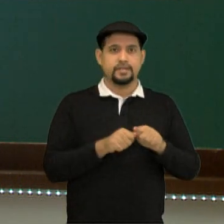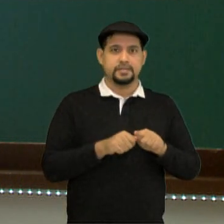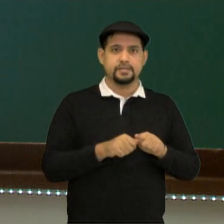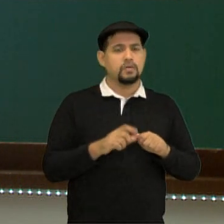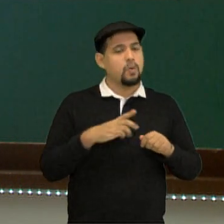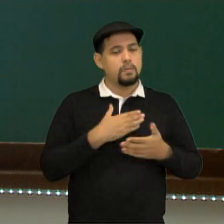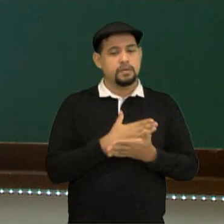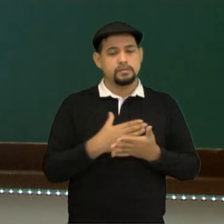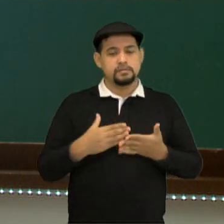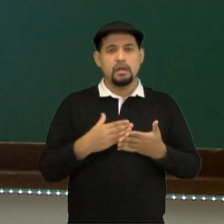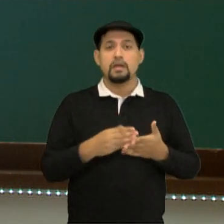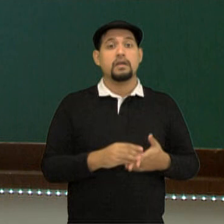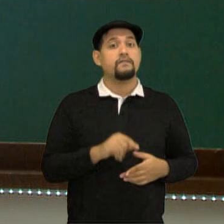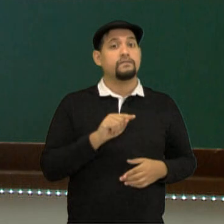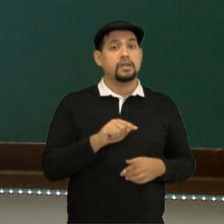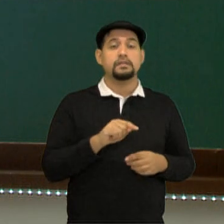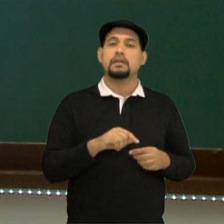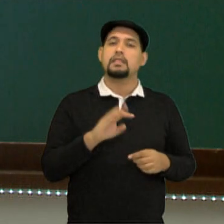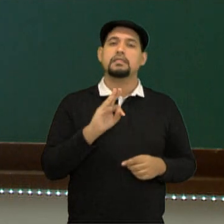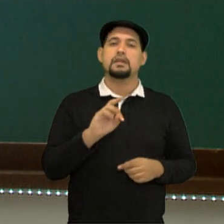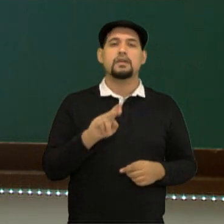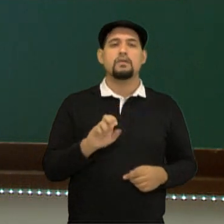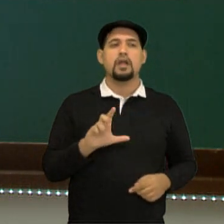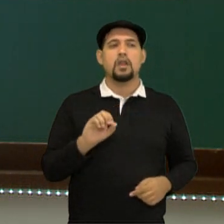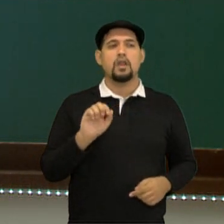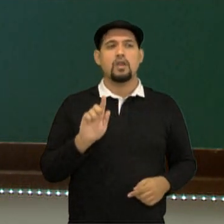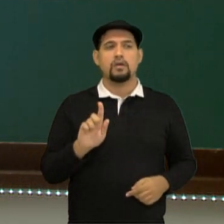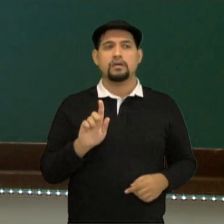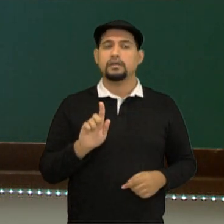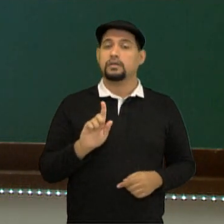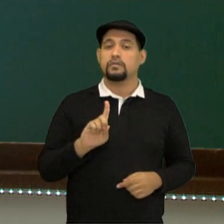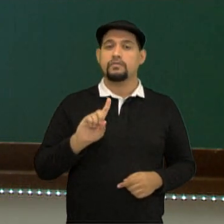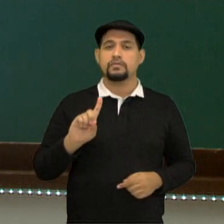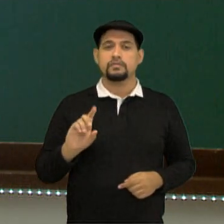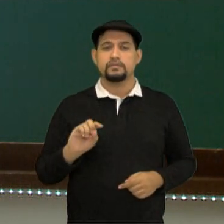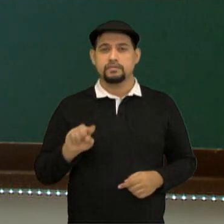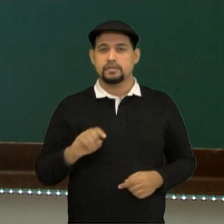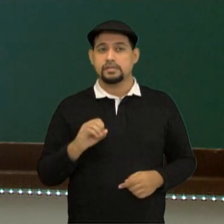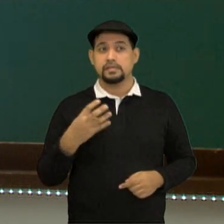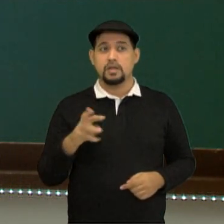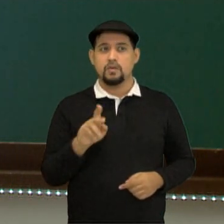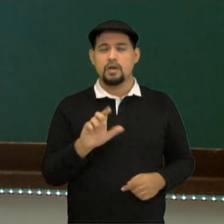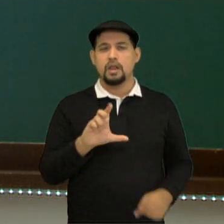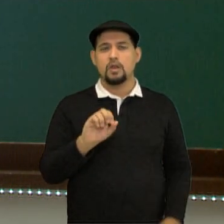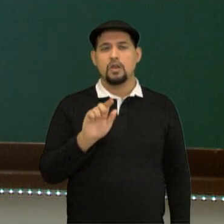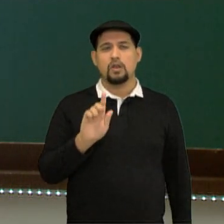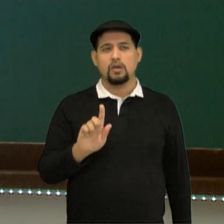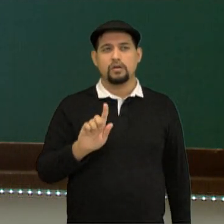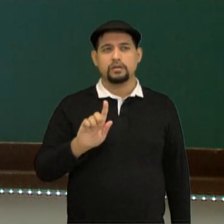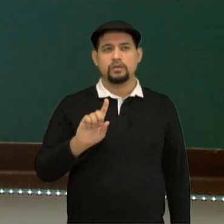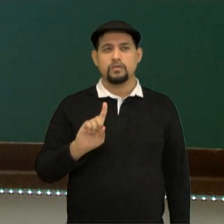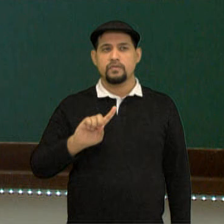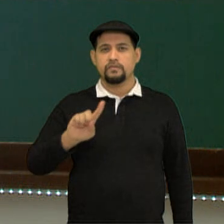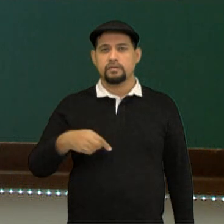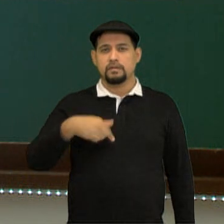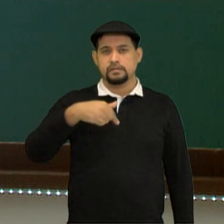Passei multiplicando, t igual a log de 1,04 igual a log de